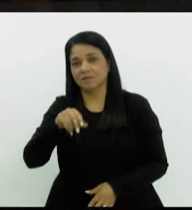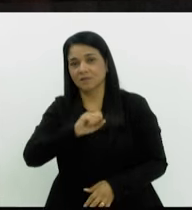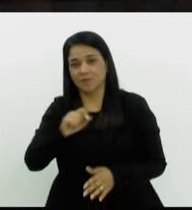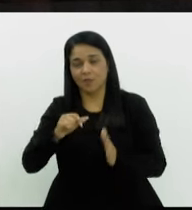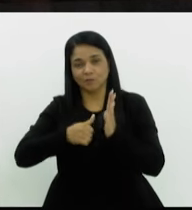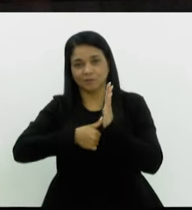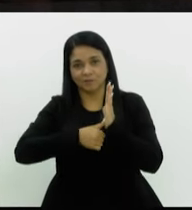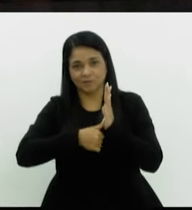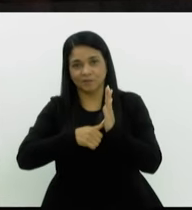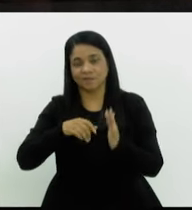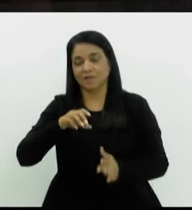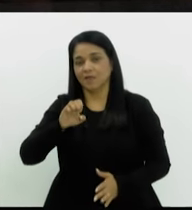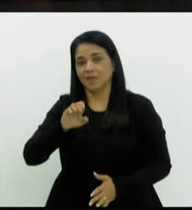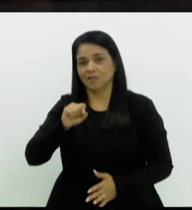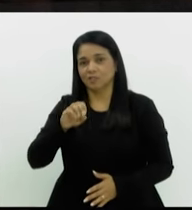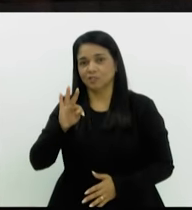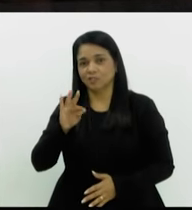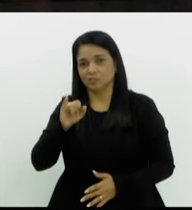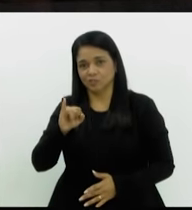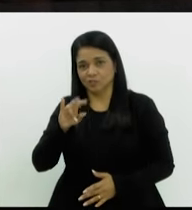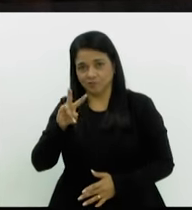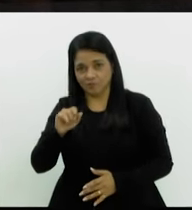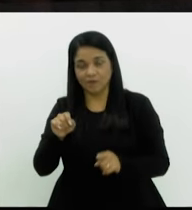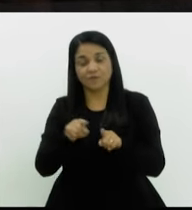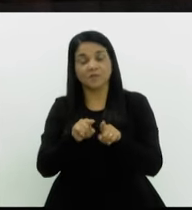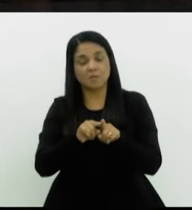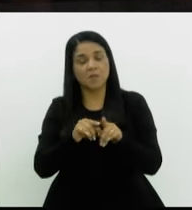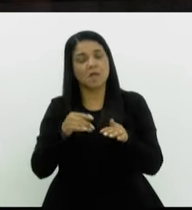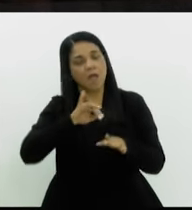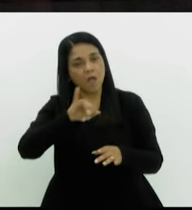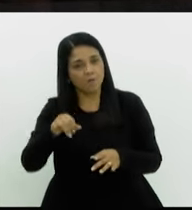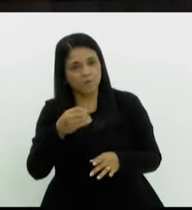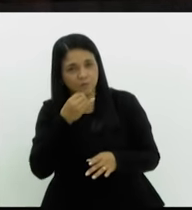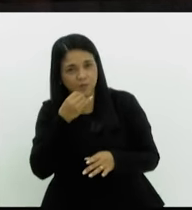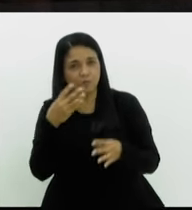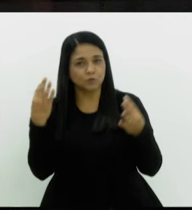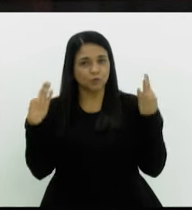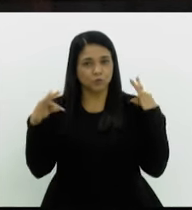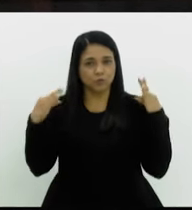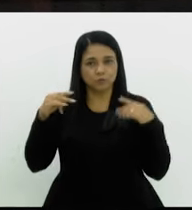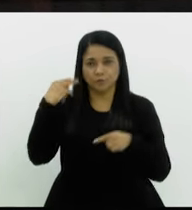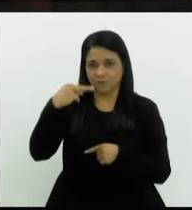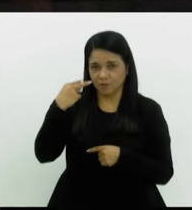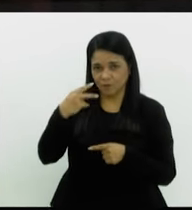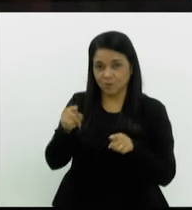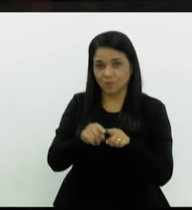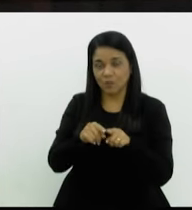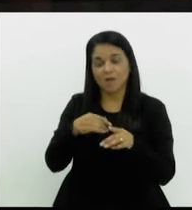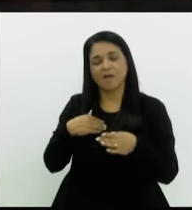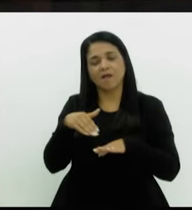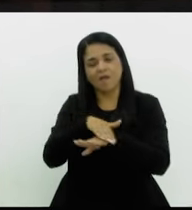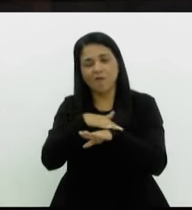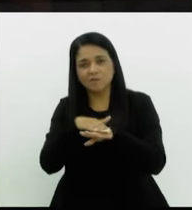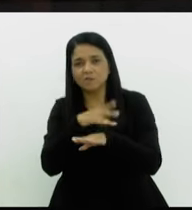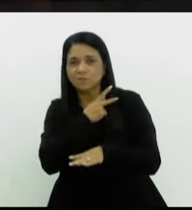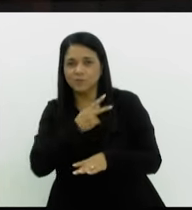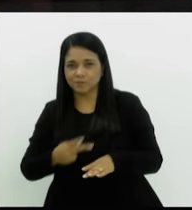Estiva, e aproveitamos, e o vereador Dudu do Turismo, né, e aproveitamos para falar lá com o